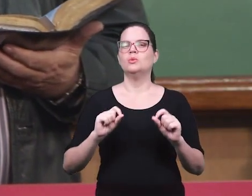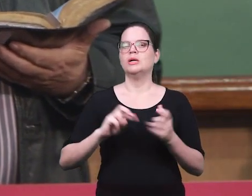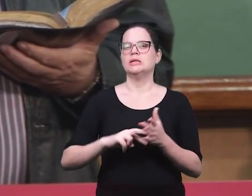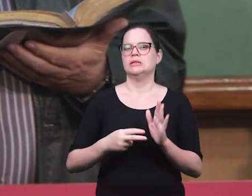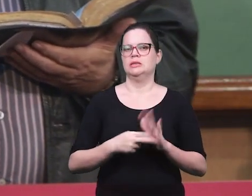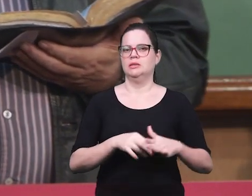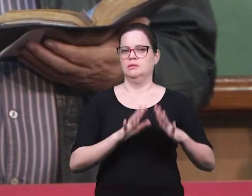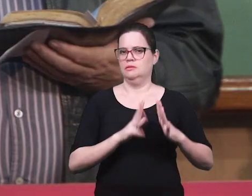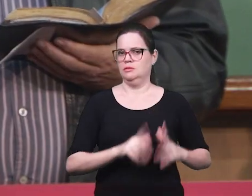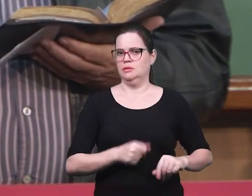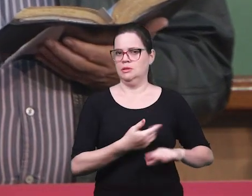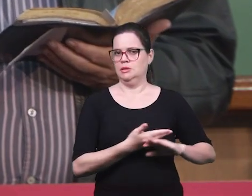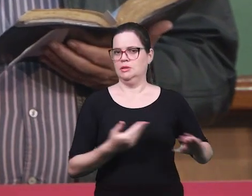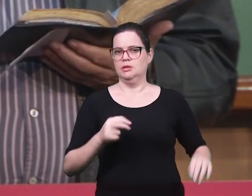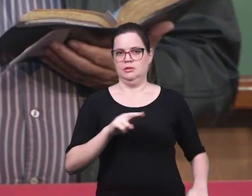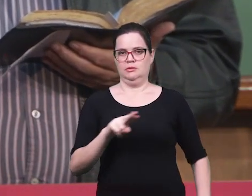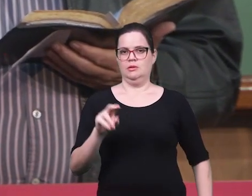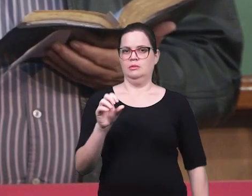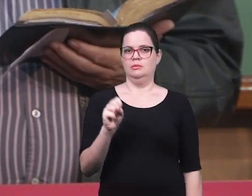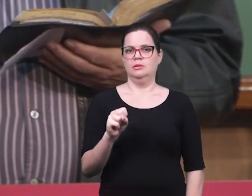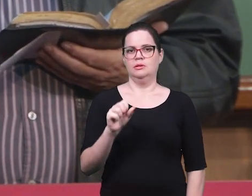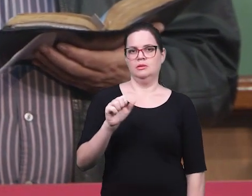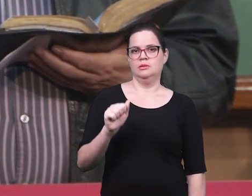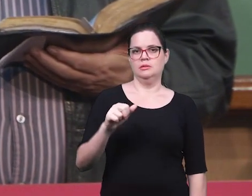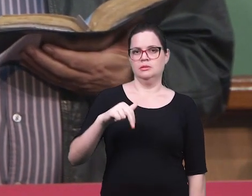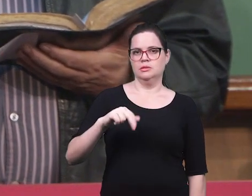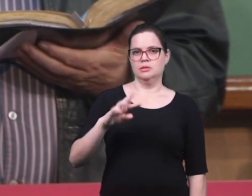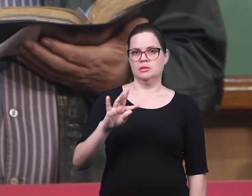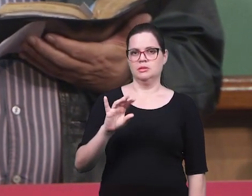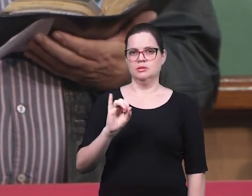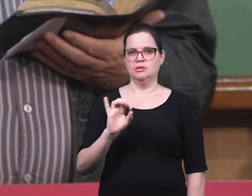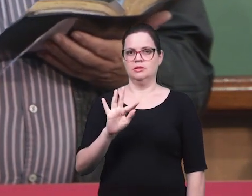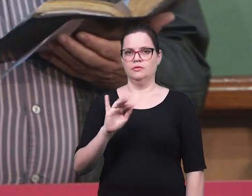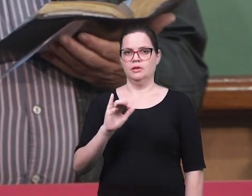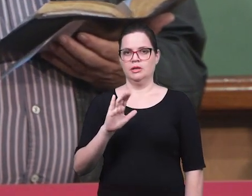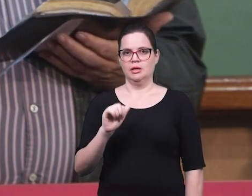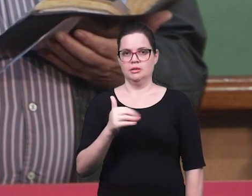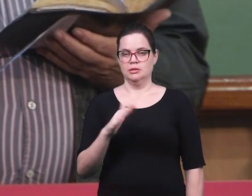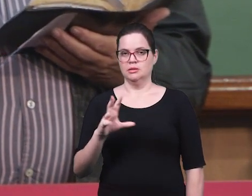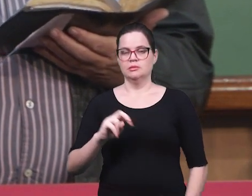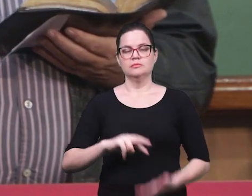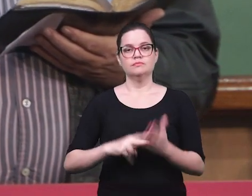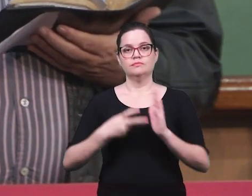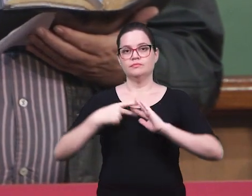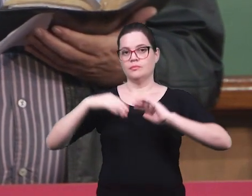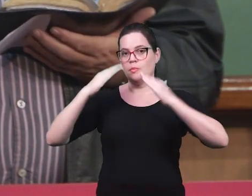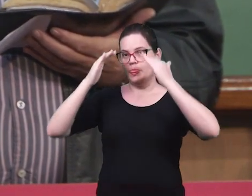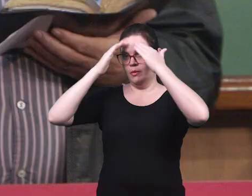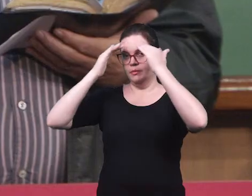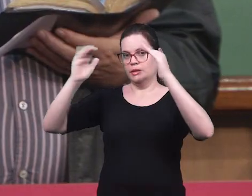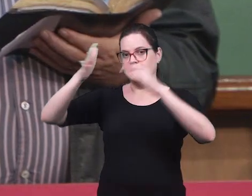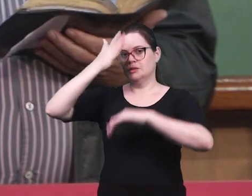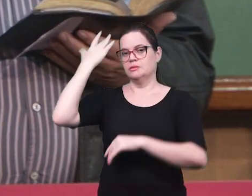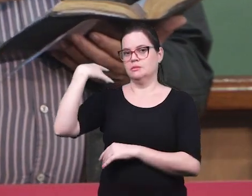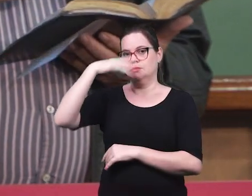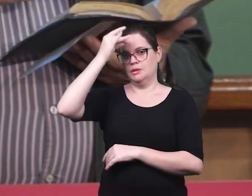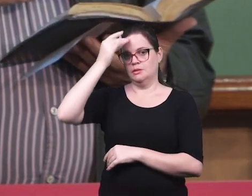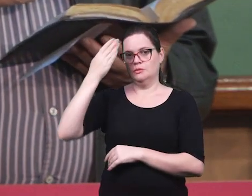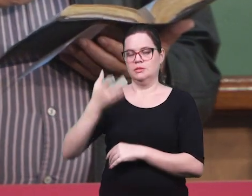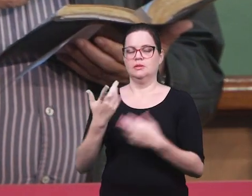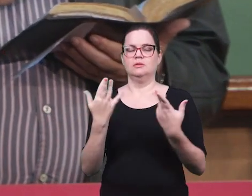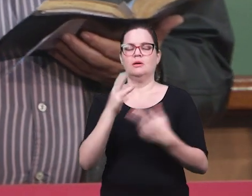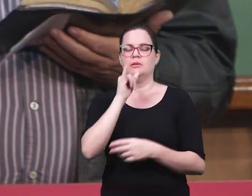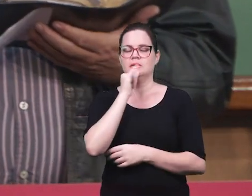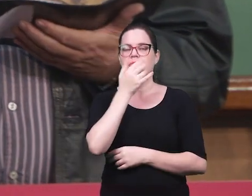fazem confusão. Santificação para nós é obediência ao Espírito Santo. Eu gosto de citar como exemplo